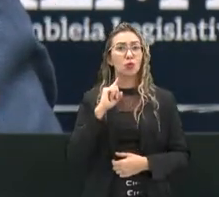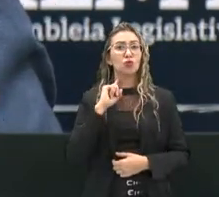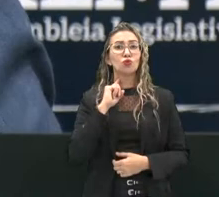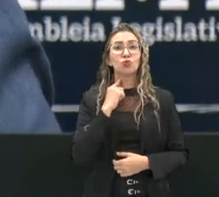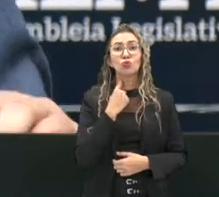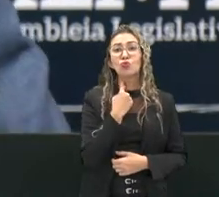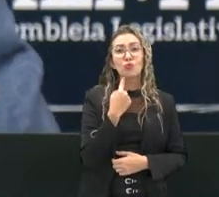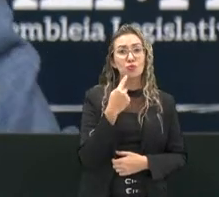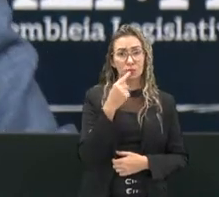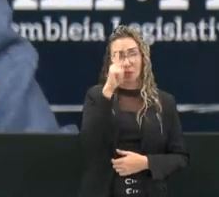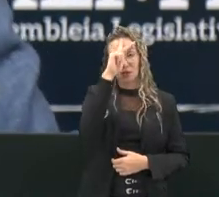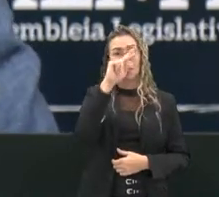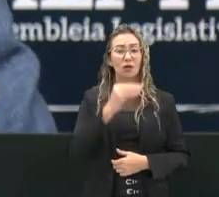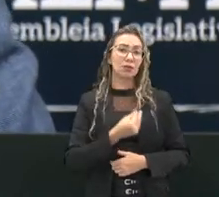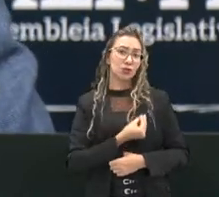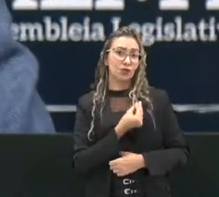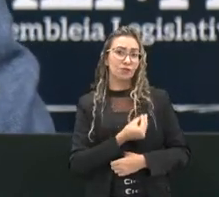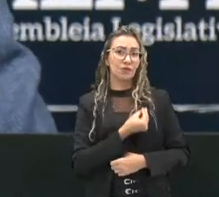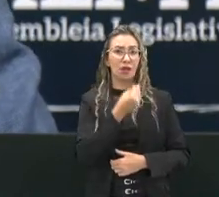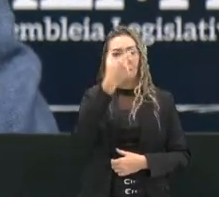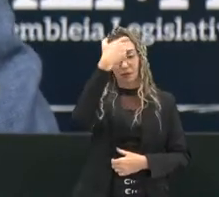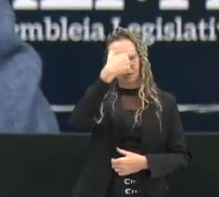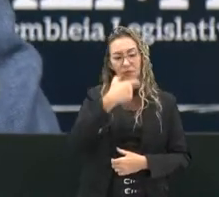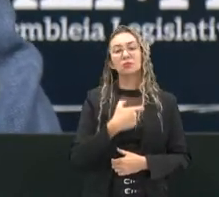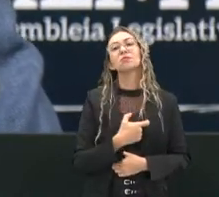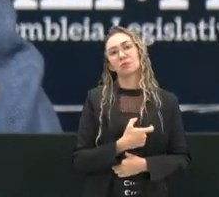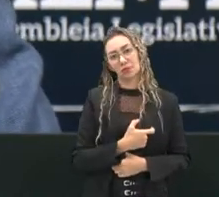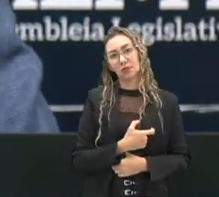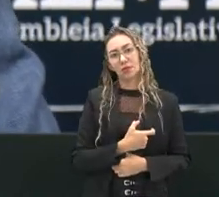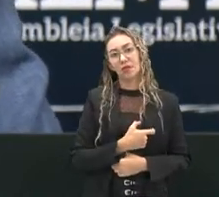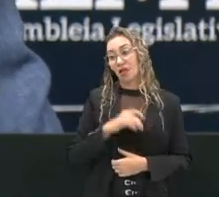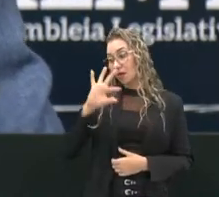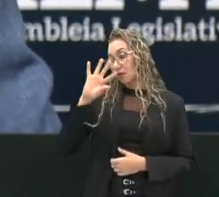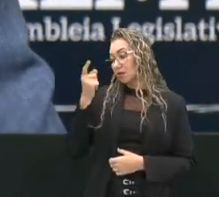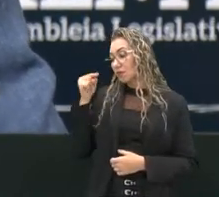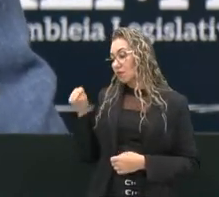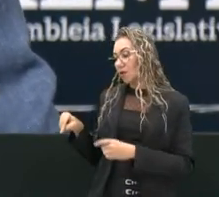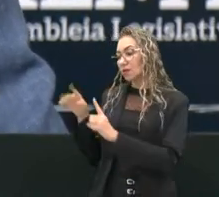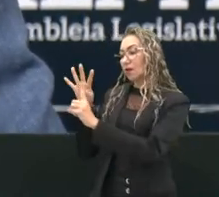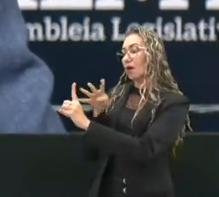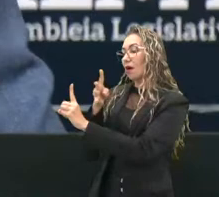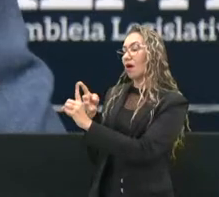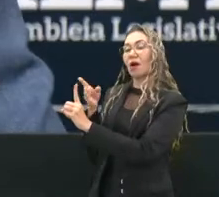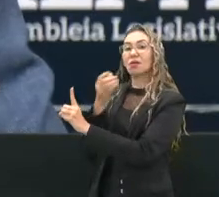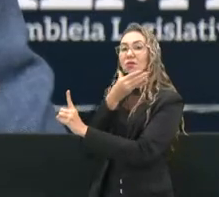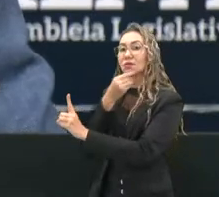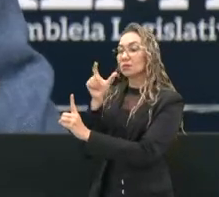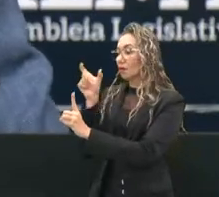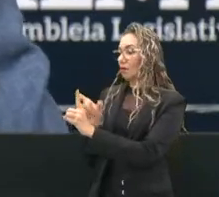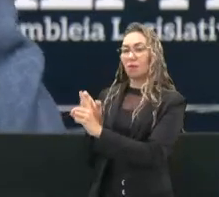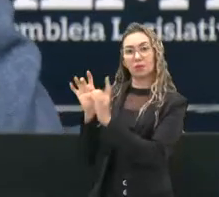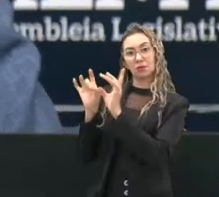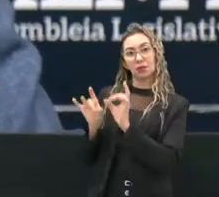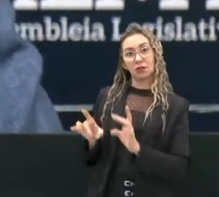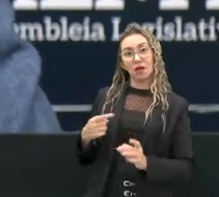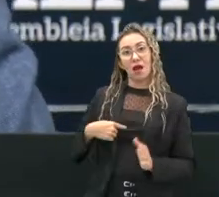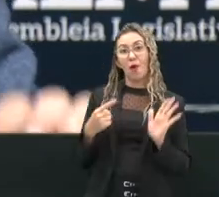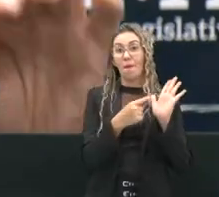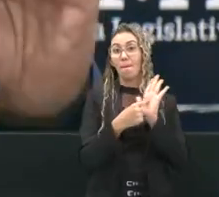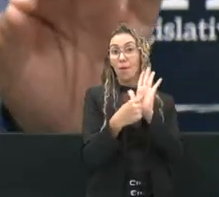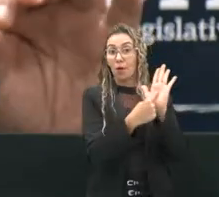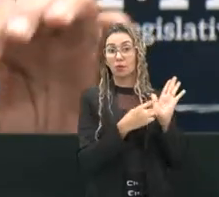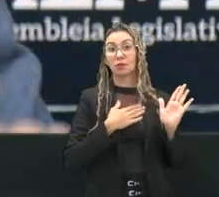biografias, e é o que aconteceu com o Filinto Miller. Então, eu pontuo nesse livro